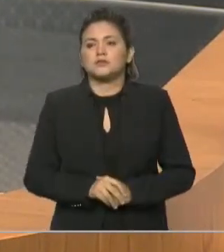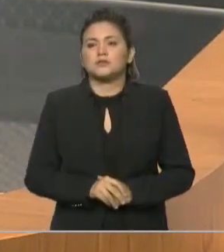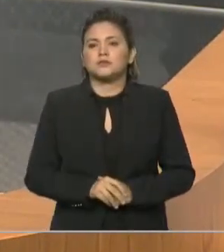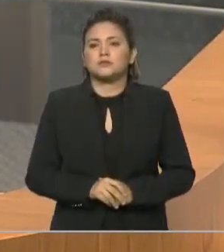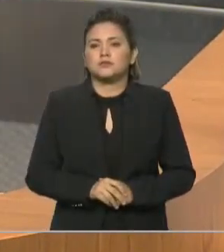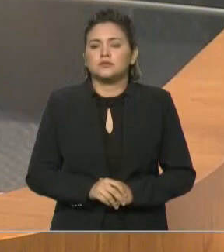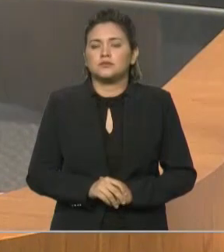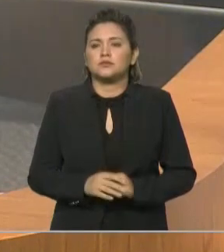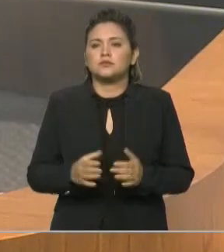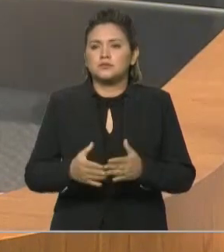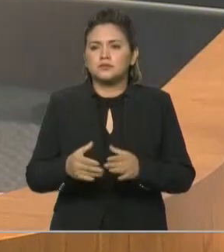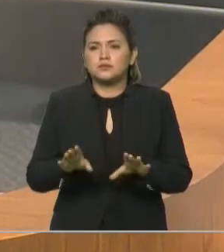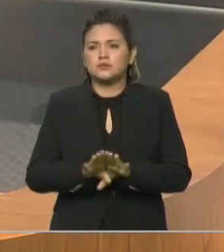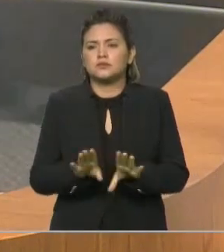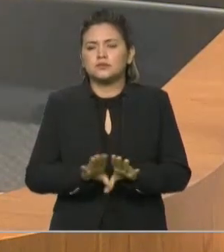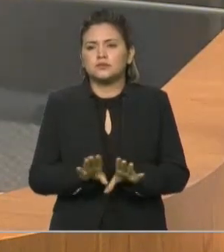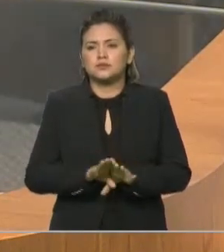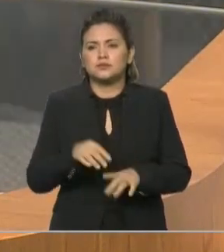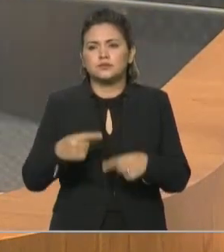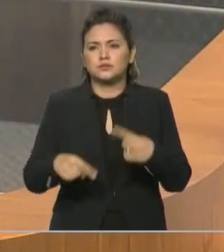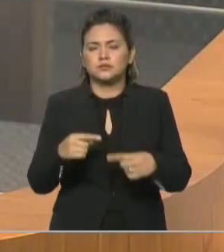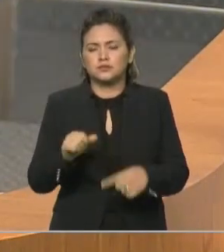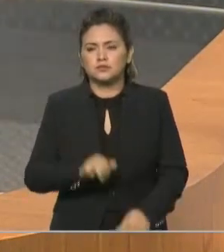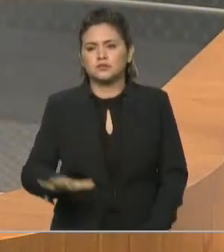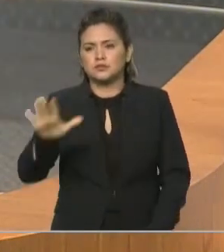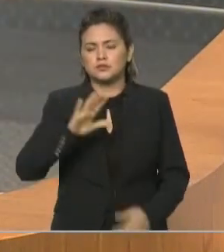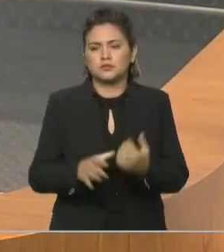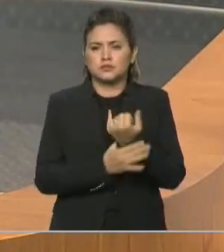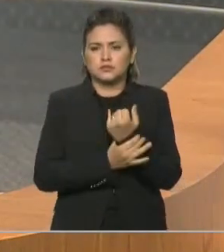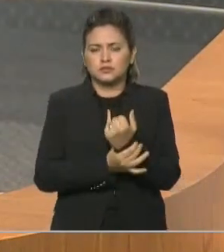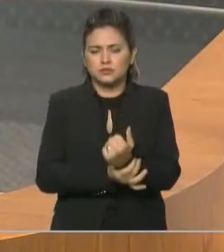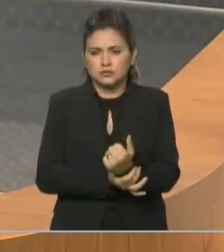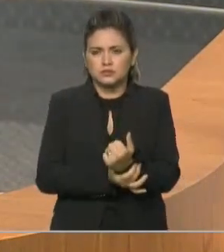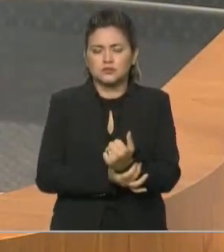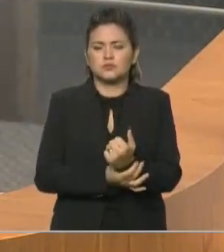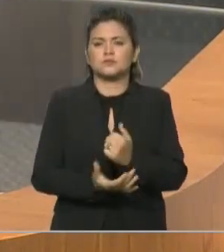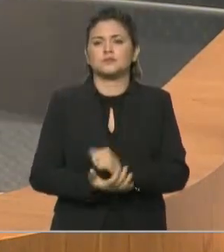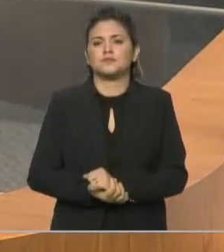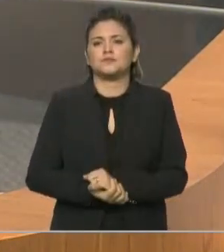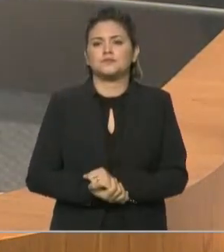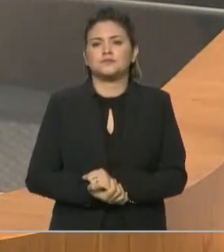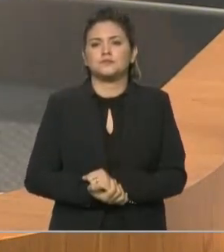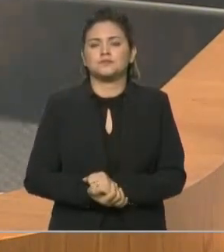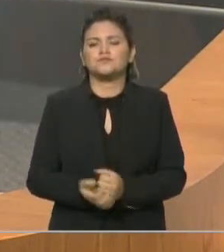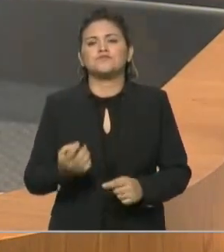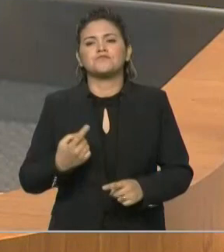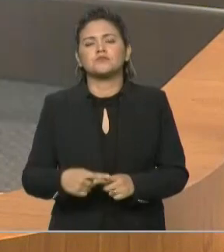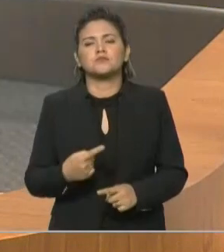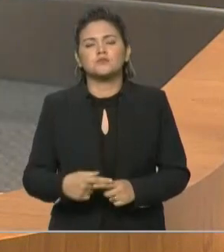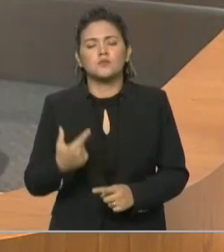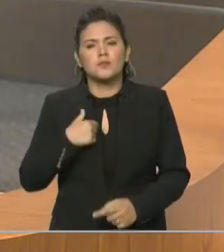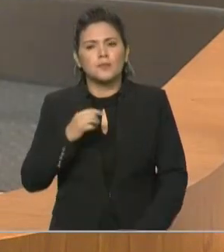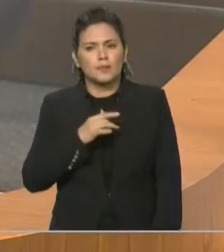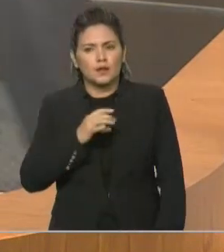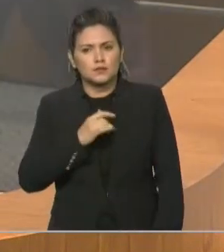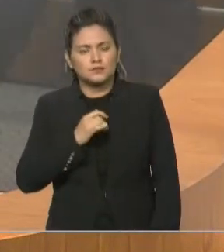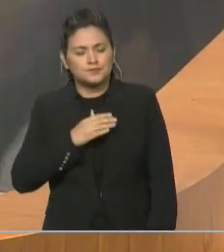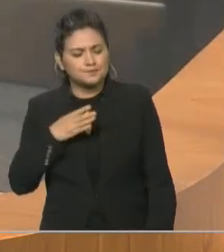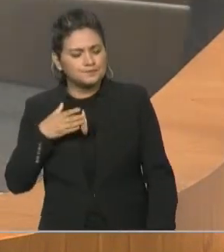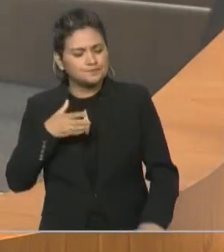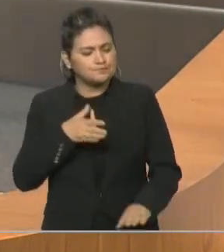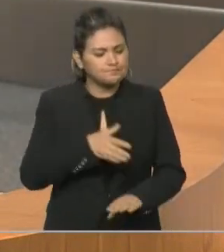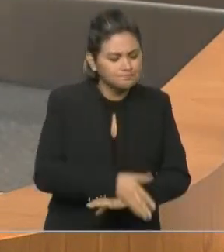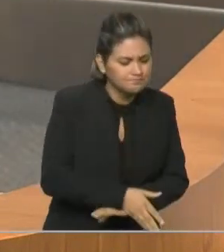apelo à Política Nacional de Segurança de Barragem, para que eles possam se pronunciar. Porque eu tenho medo de ir para lá fazer uma visita e meus olhos não